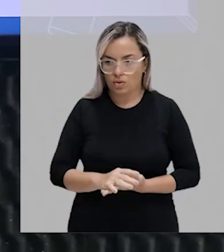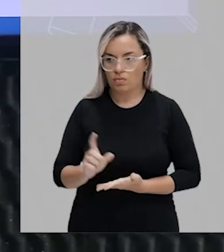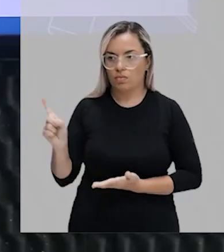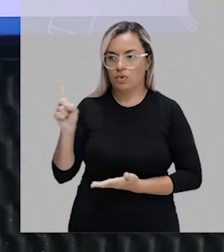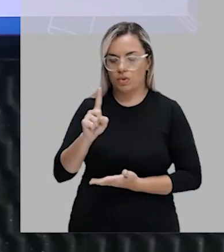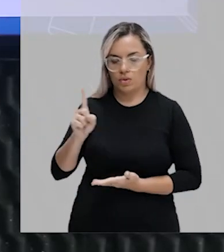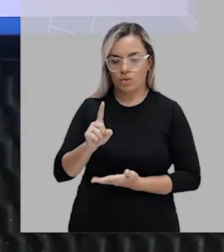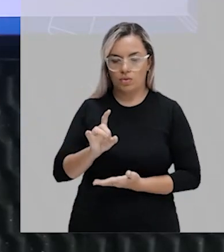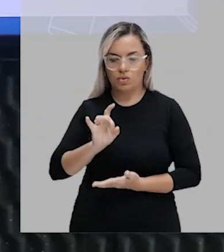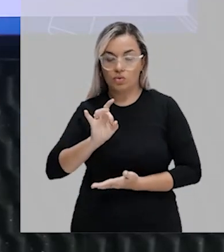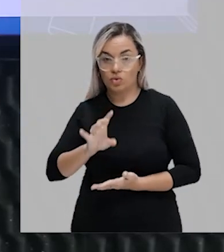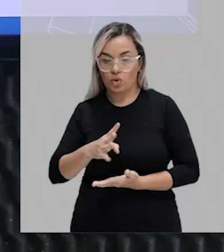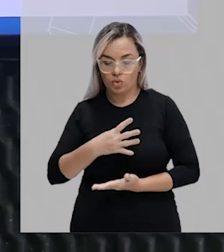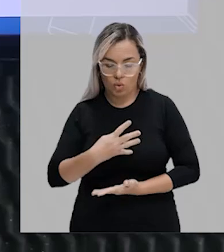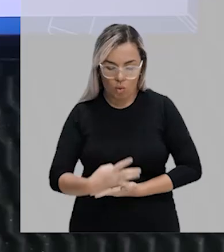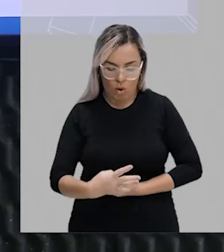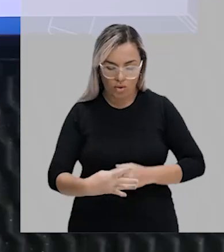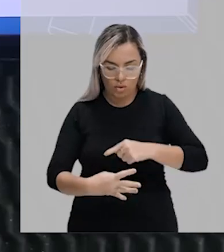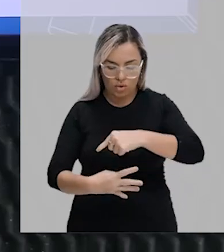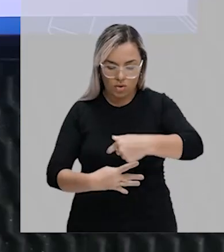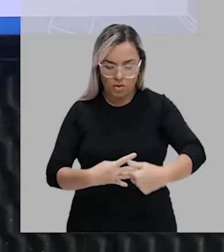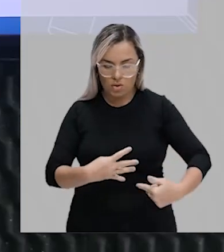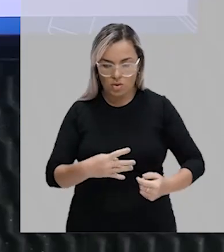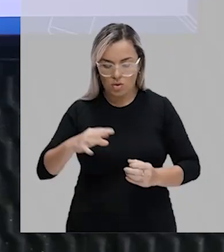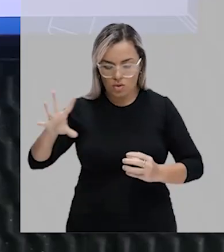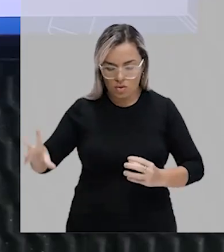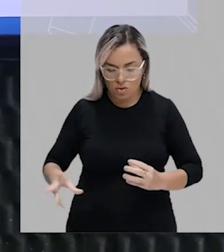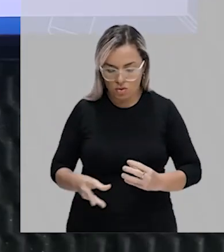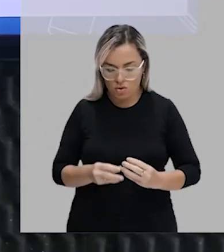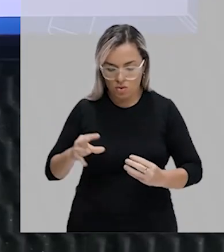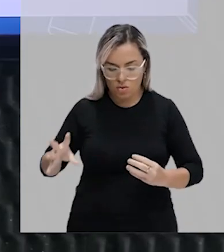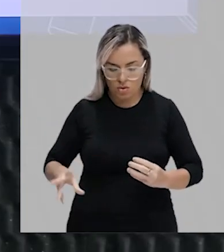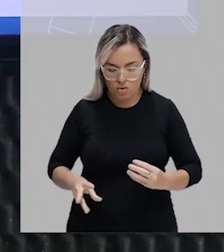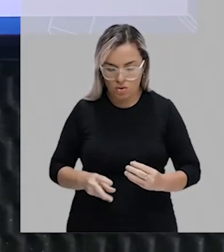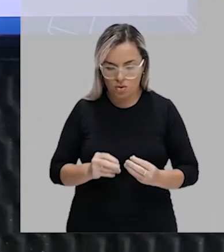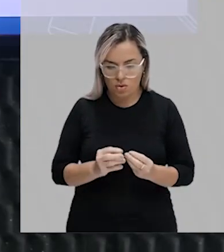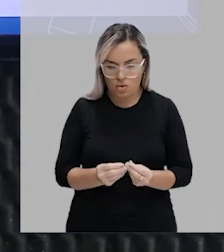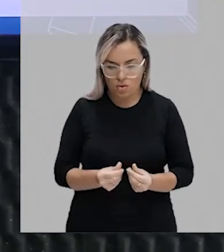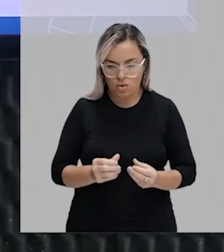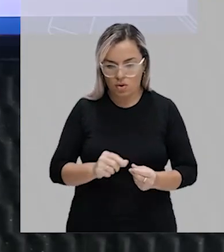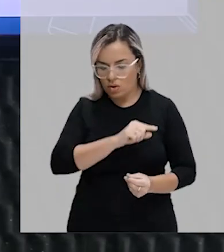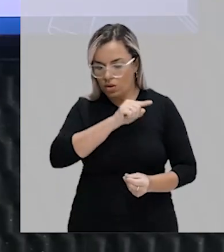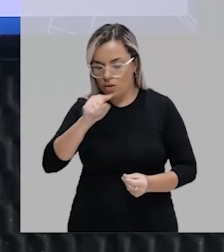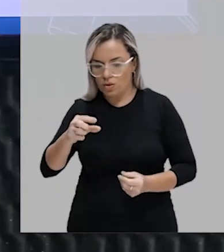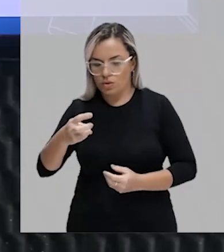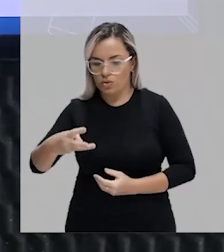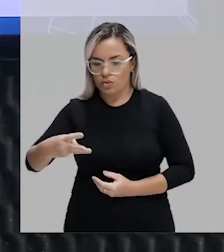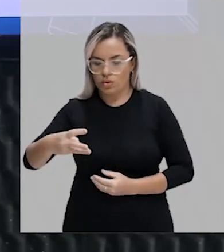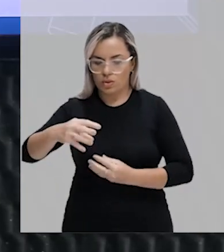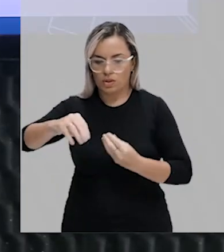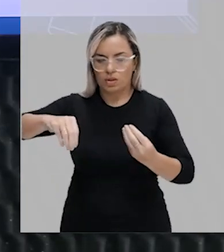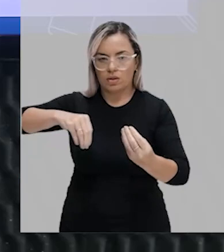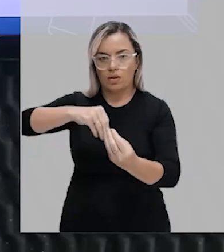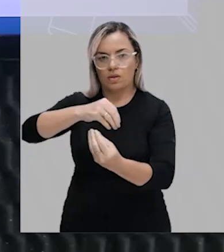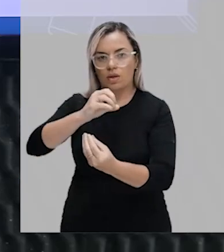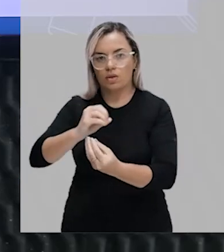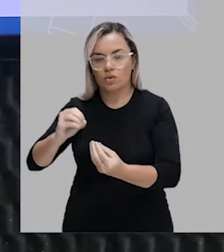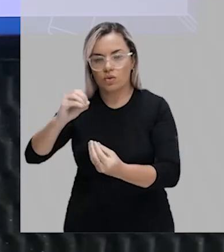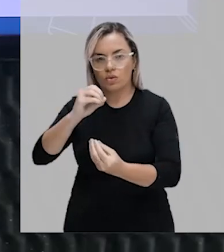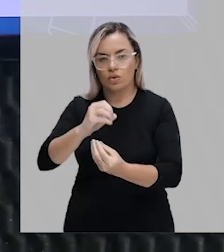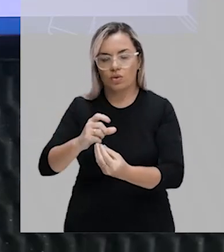no 4, ó, porque no 3 é onde acontecia a condensação das gotículas de água, tá? E aí essa água